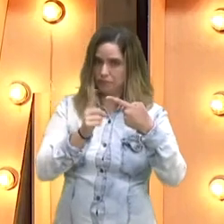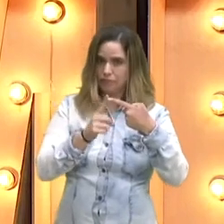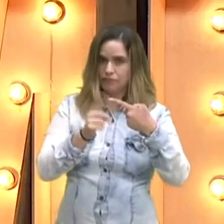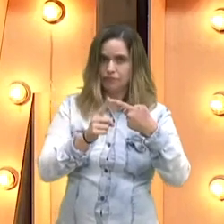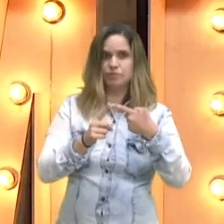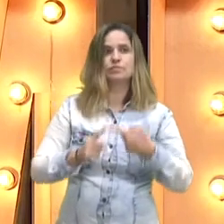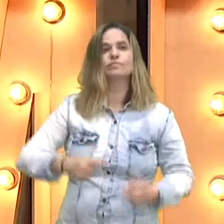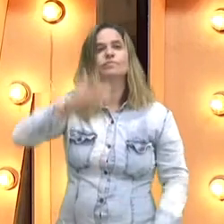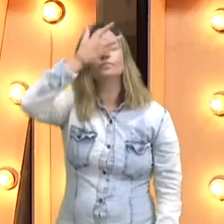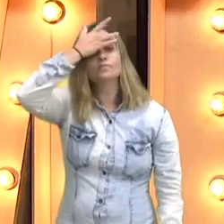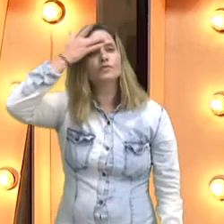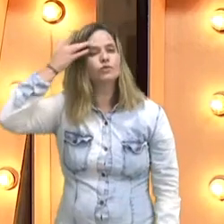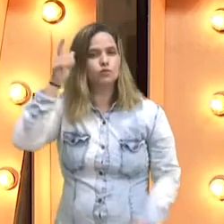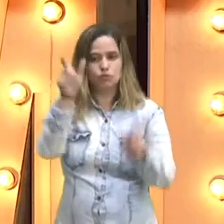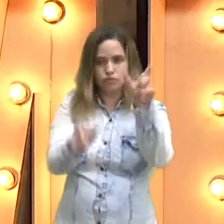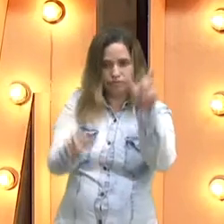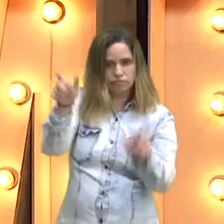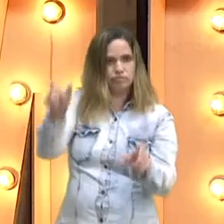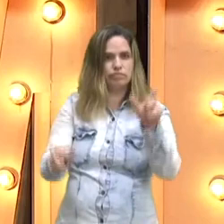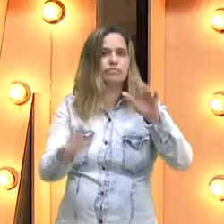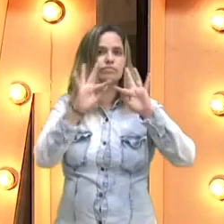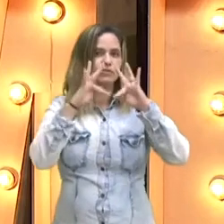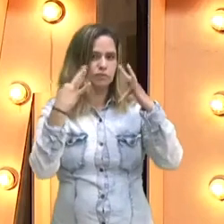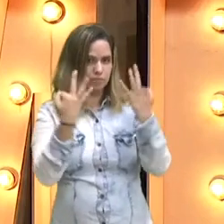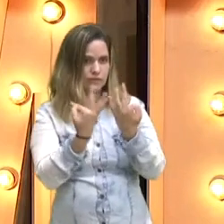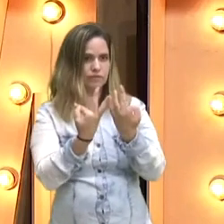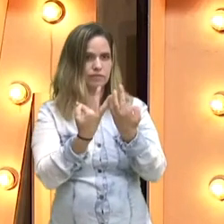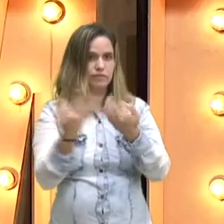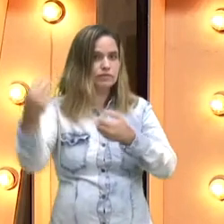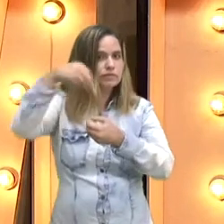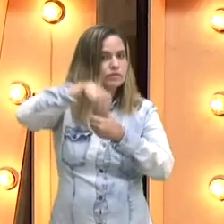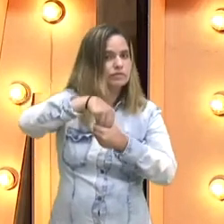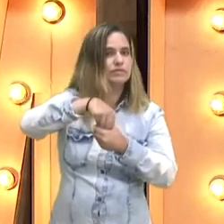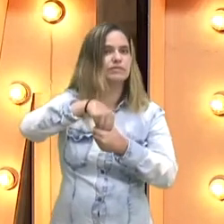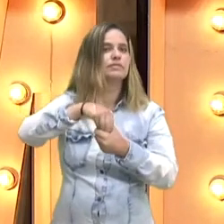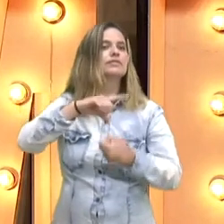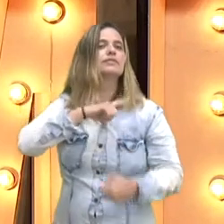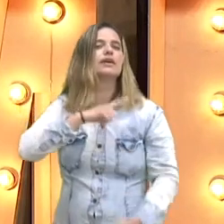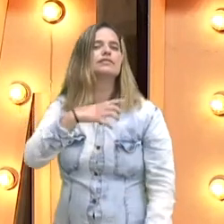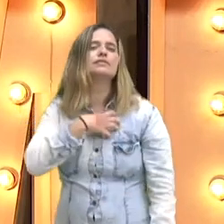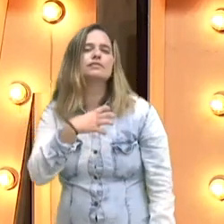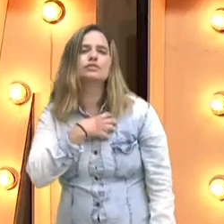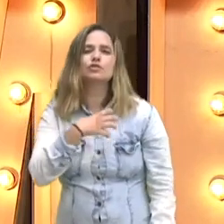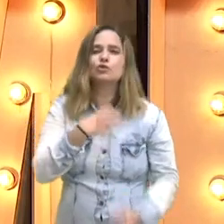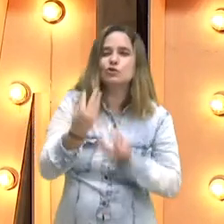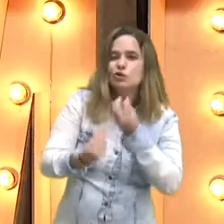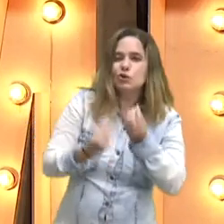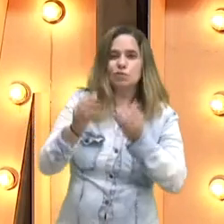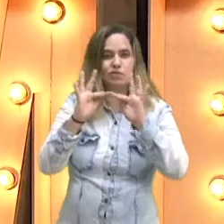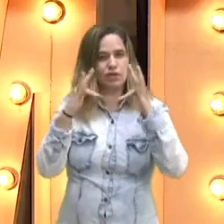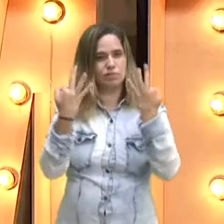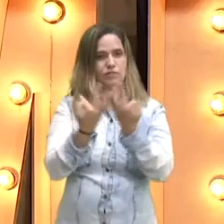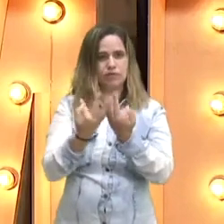membros da família a ter a sensação de realização em família. É